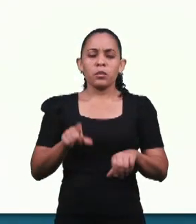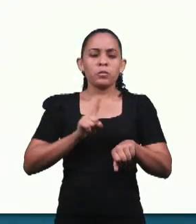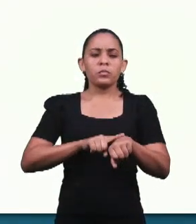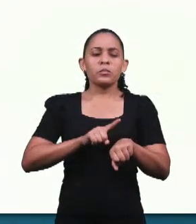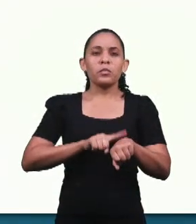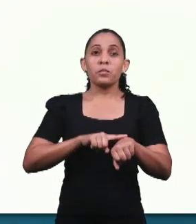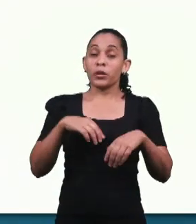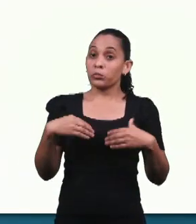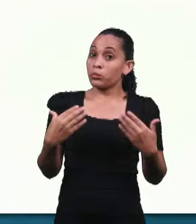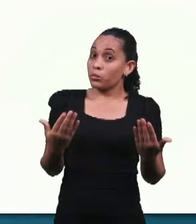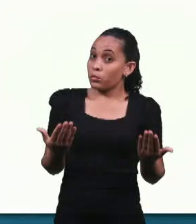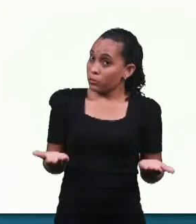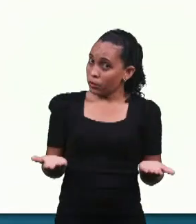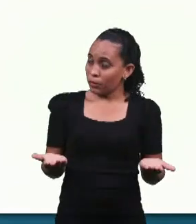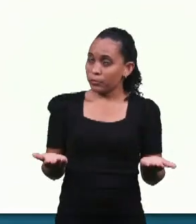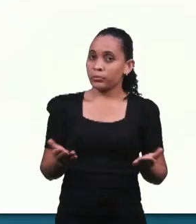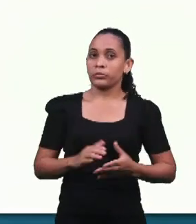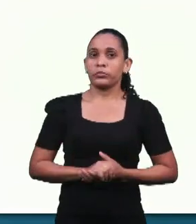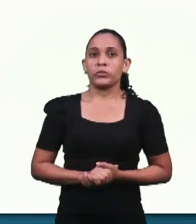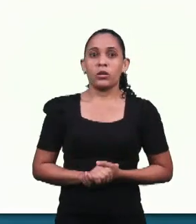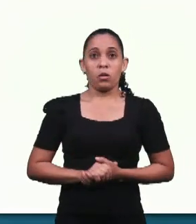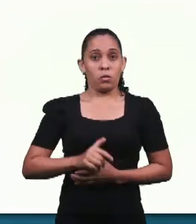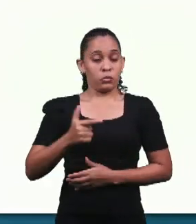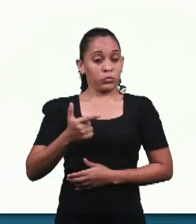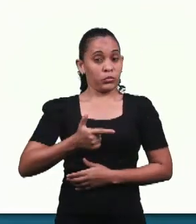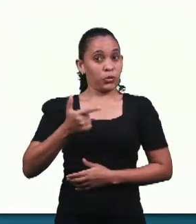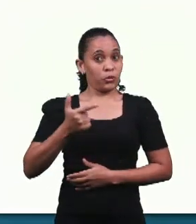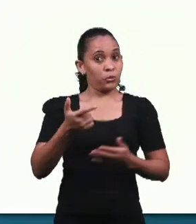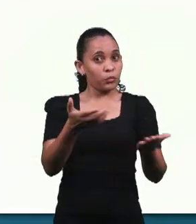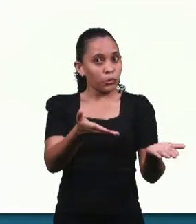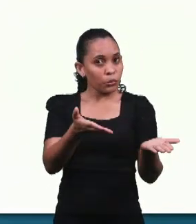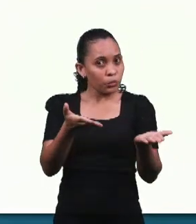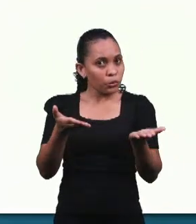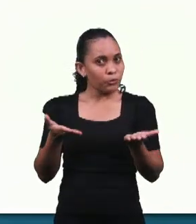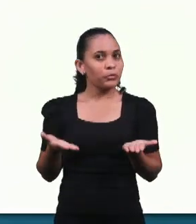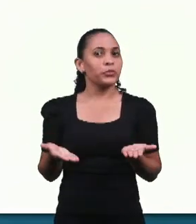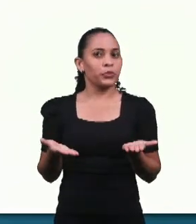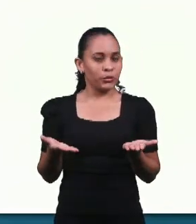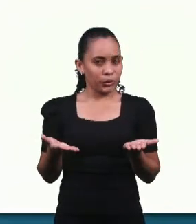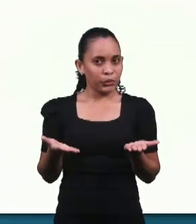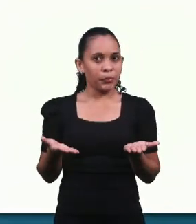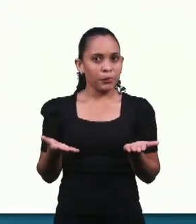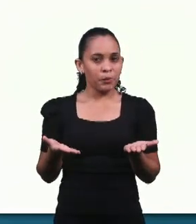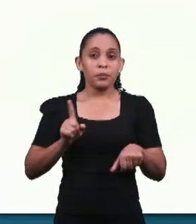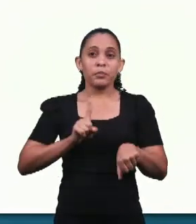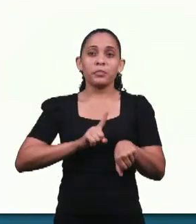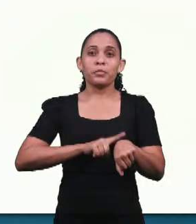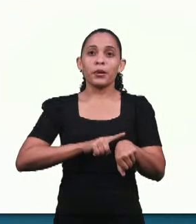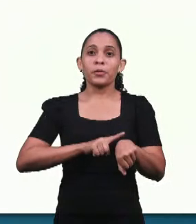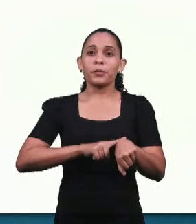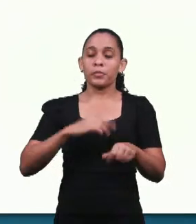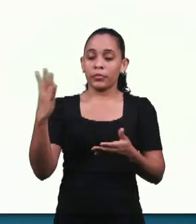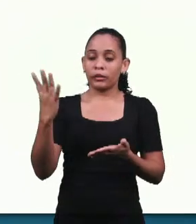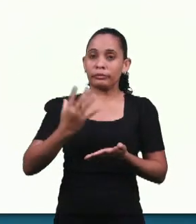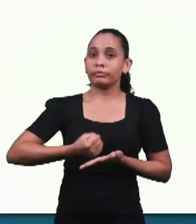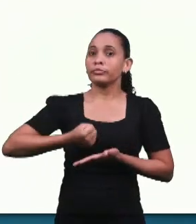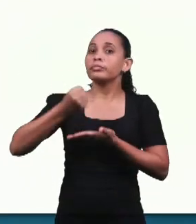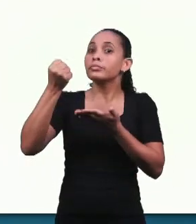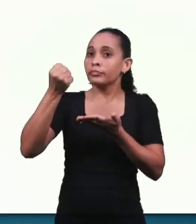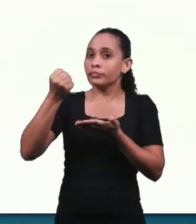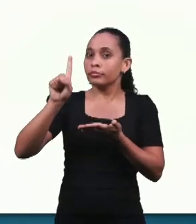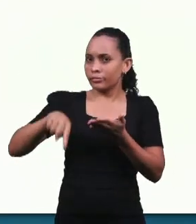para qual tempo o segundo convite foi feito? Para o momento do arrebatamento? Essa é a